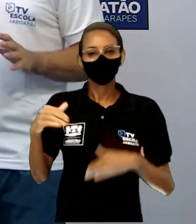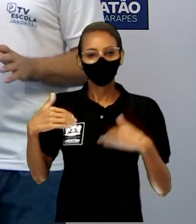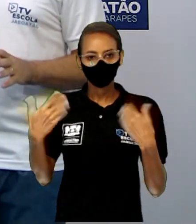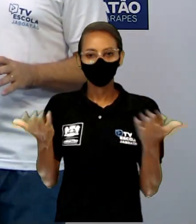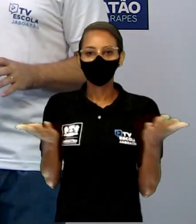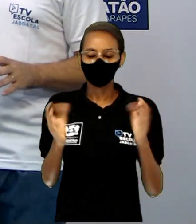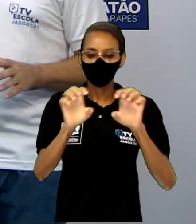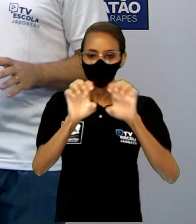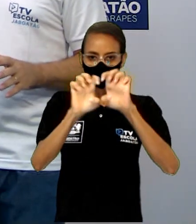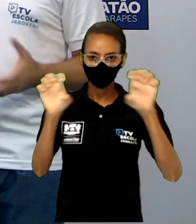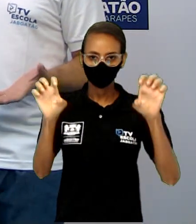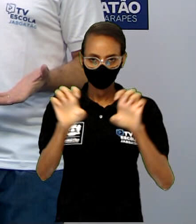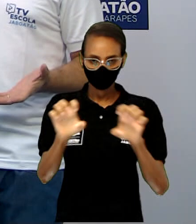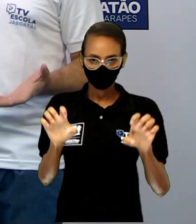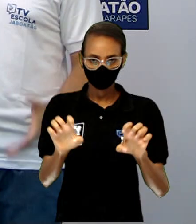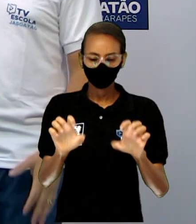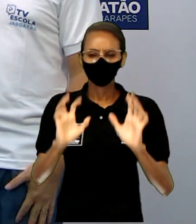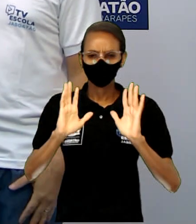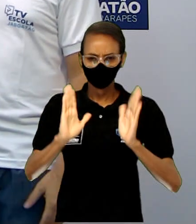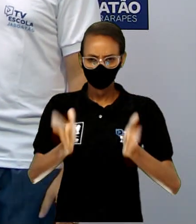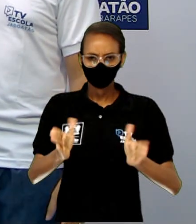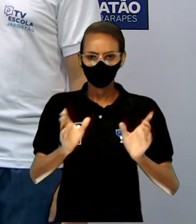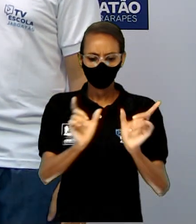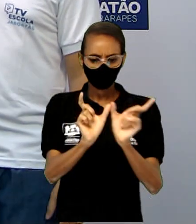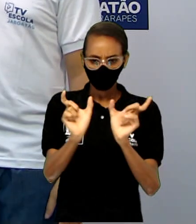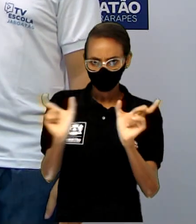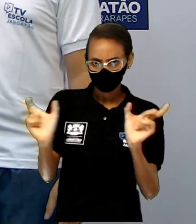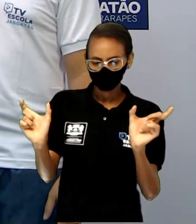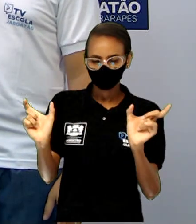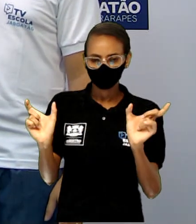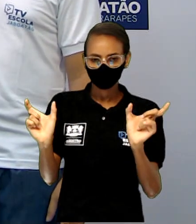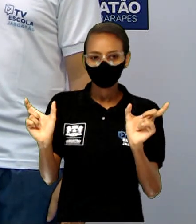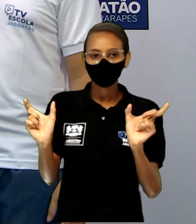essa questão eu coloquei em um dos desafios